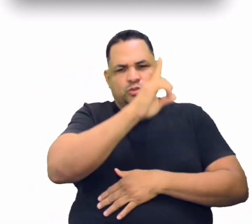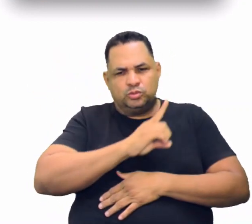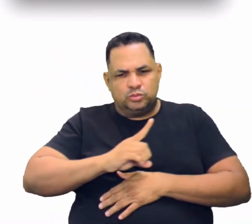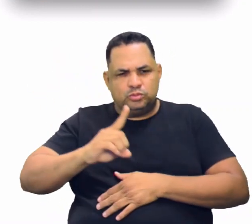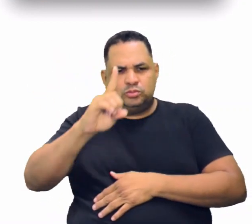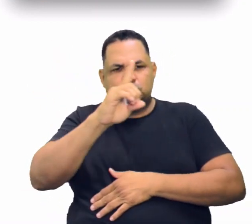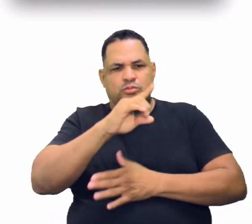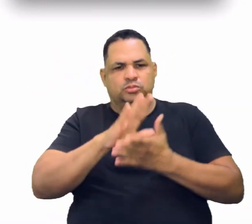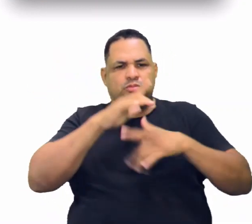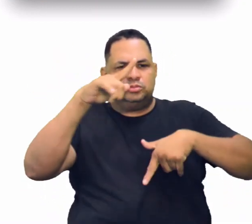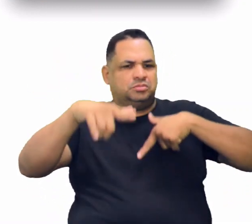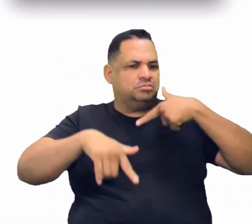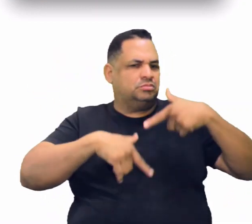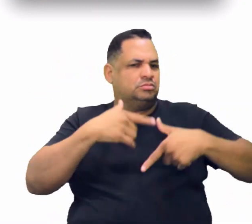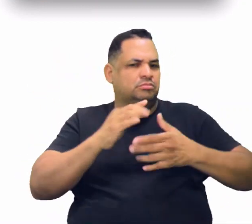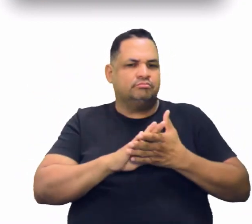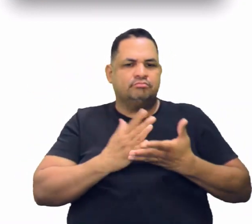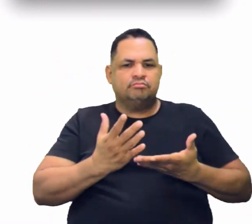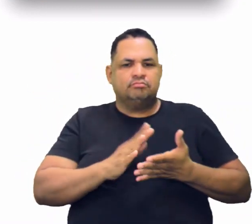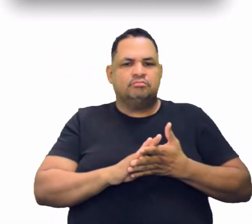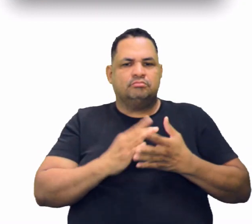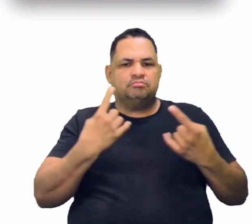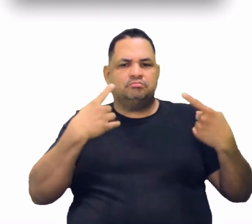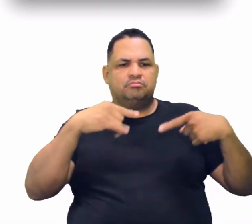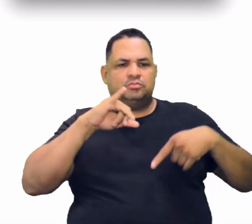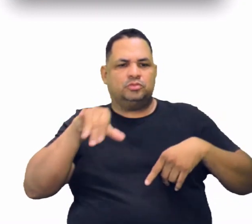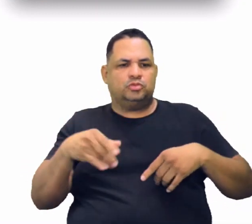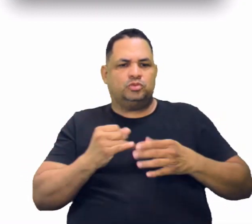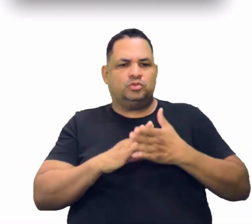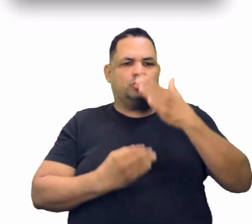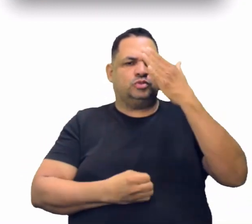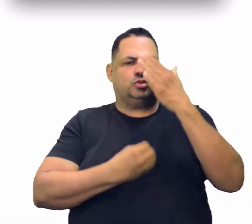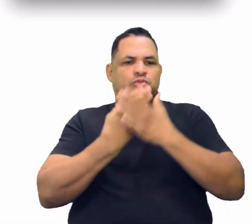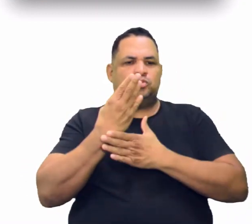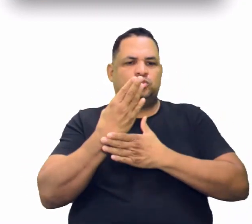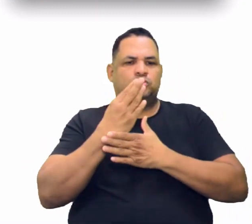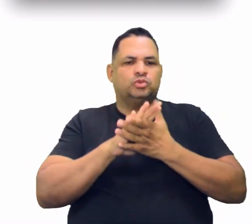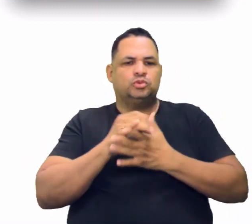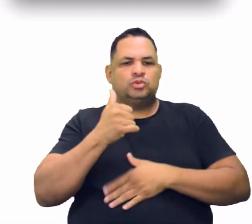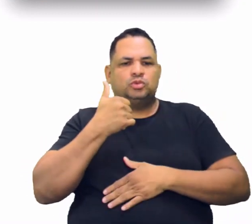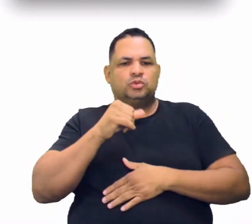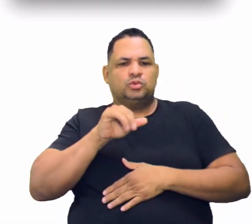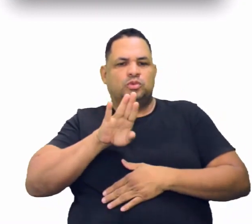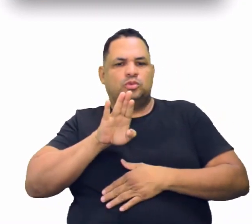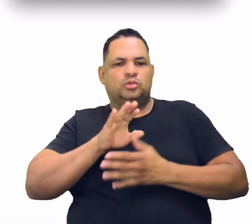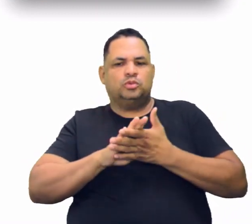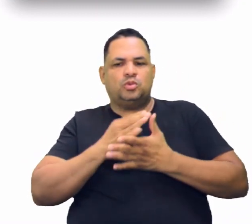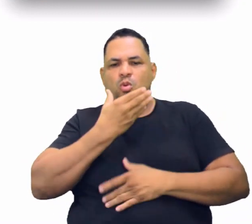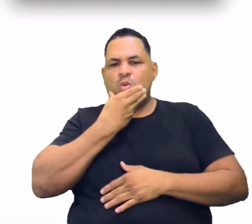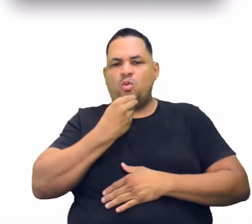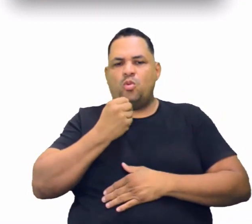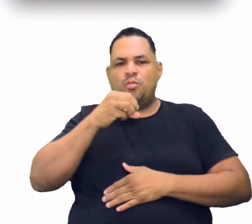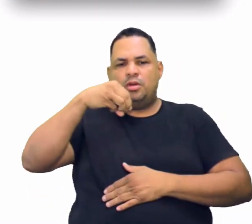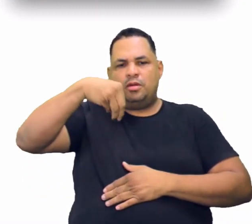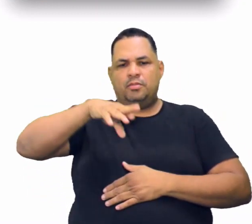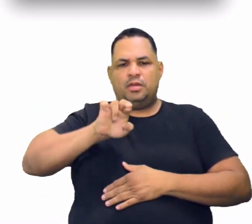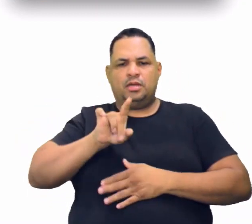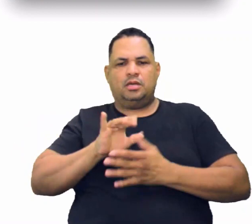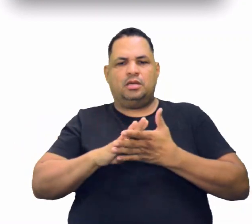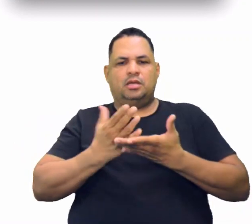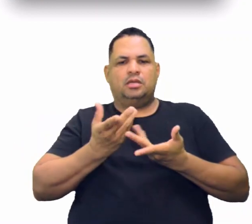descanso. Em oposição a João Romão, surge a figura de Miranda, o comerciante bem